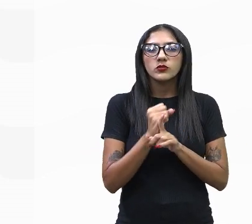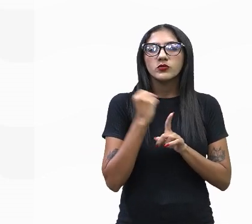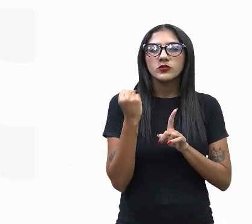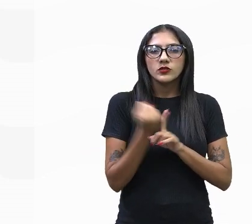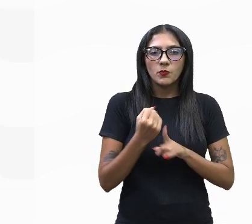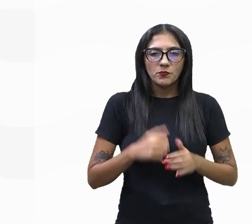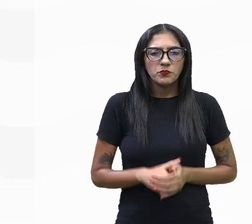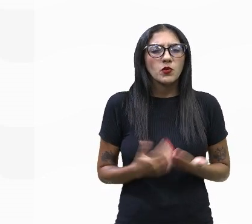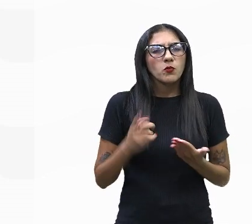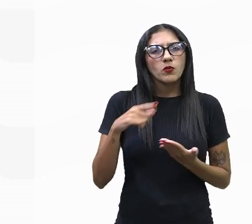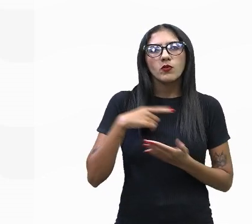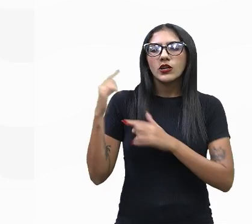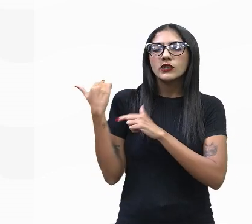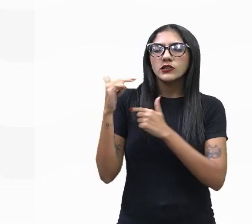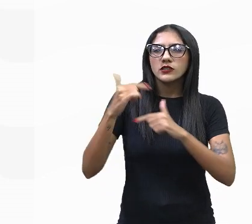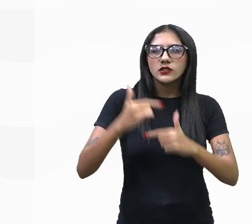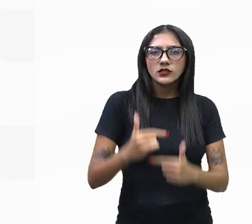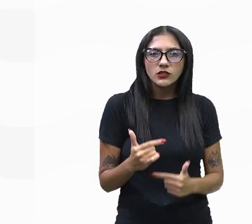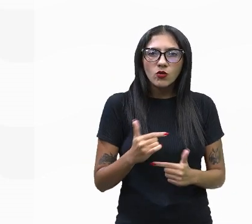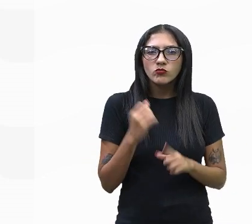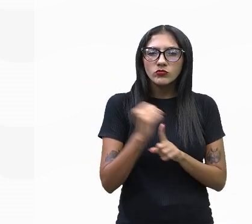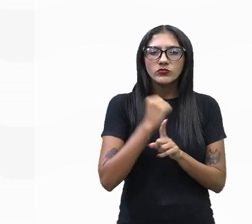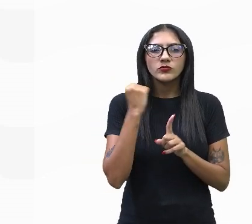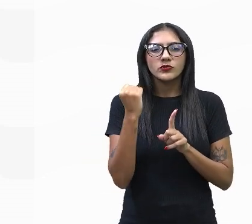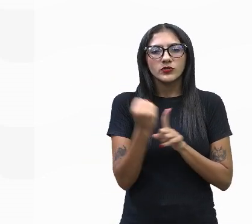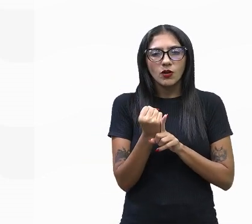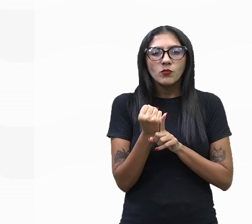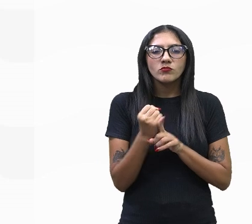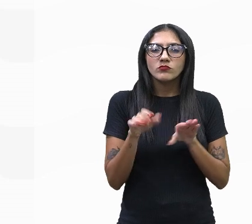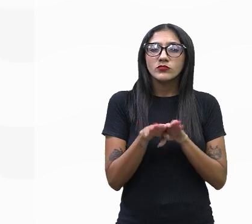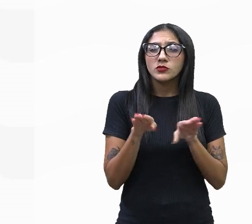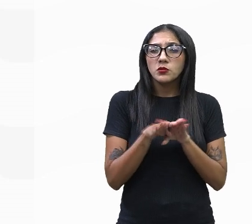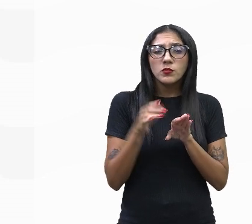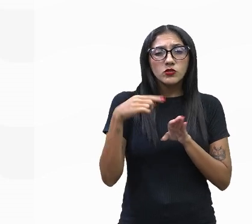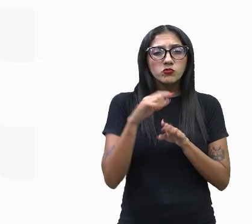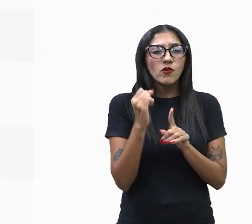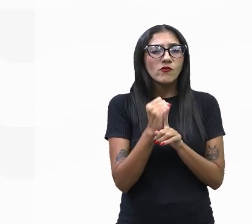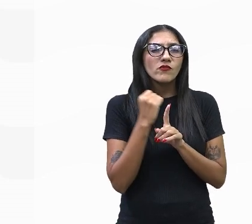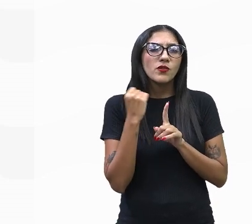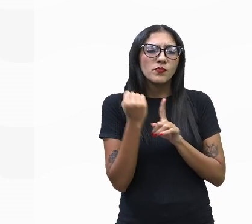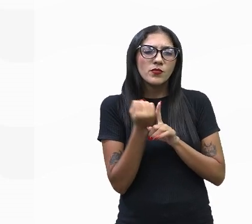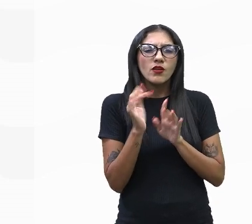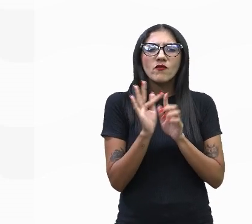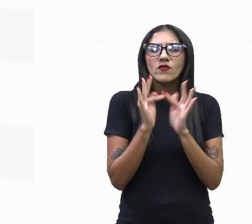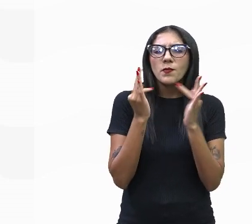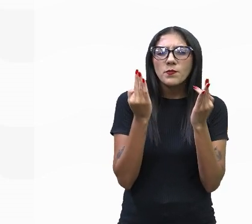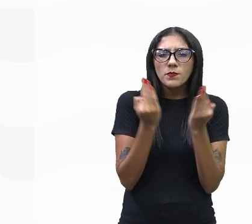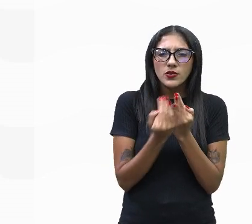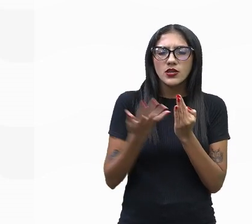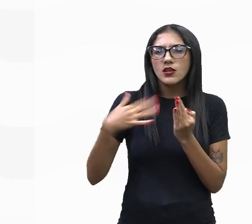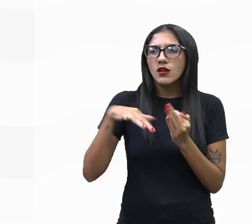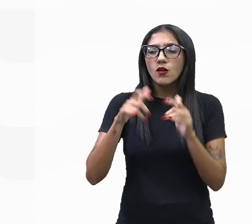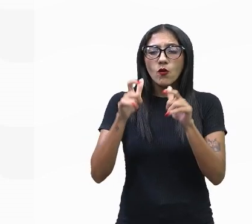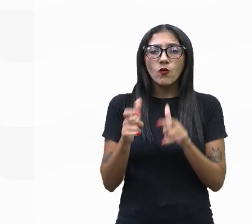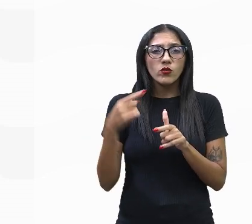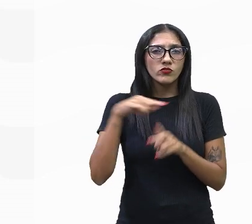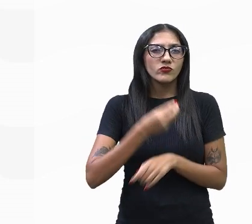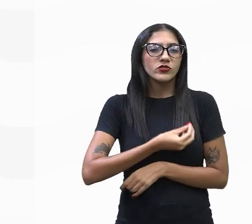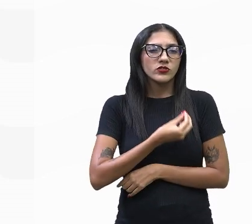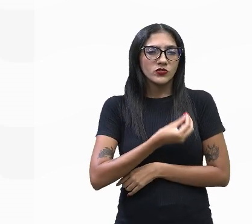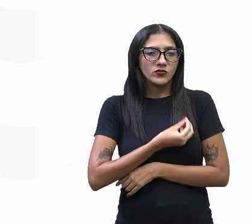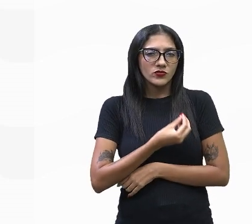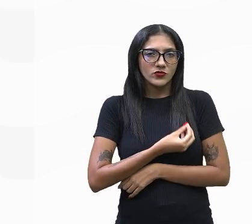as tradições musicais da sua comunidade e da sua família ao longo do tempo e no espaço geográfico em